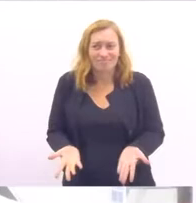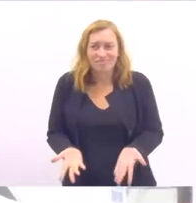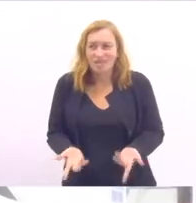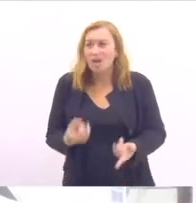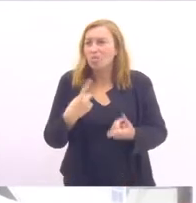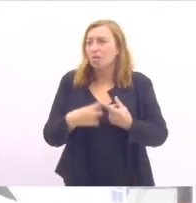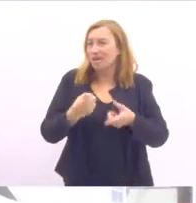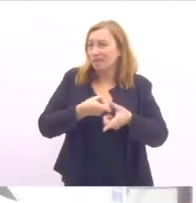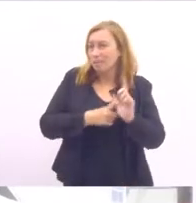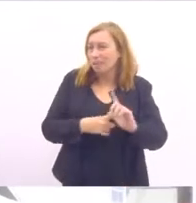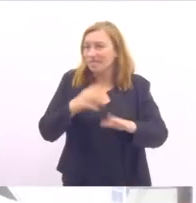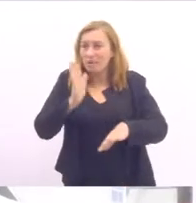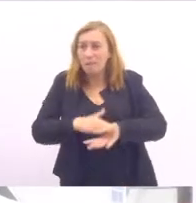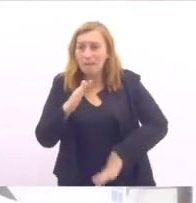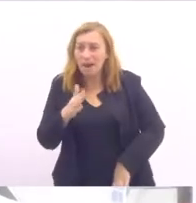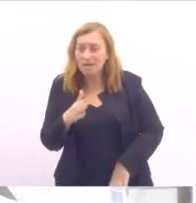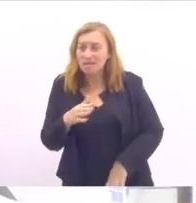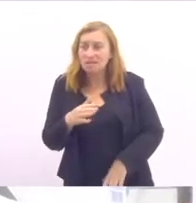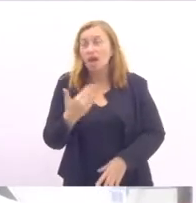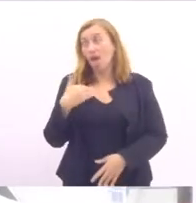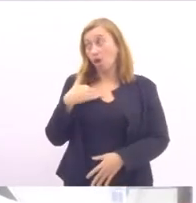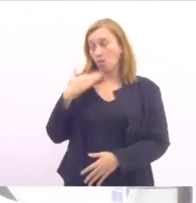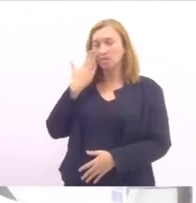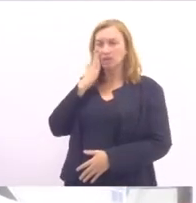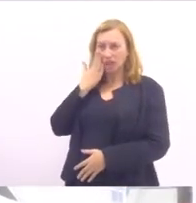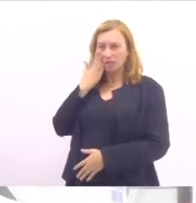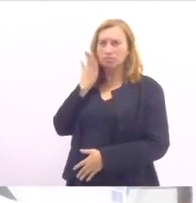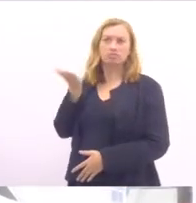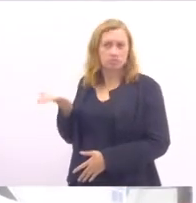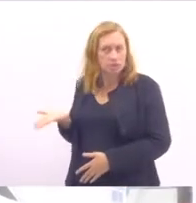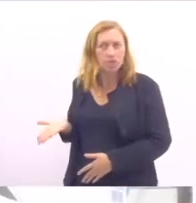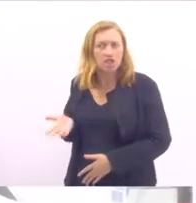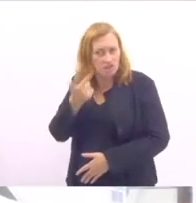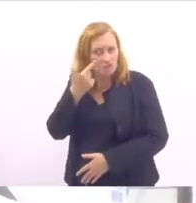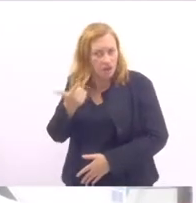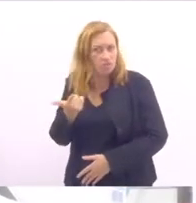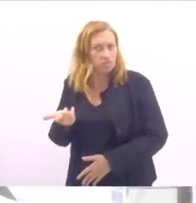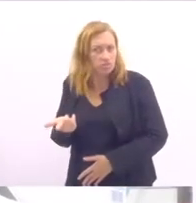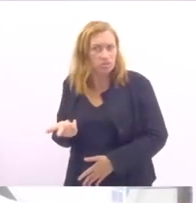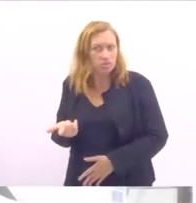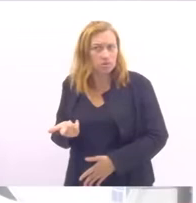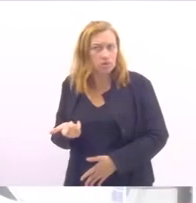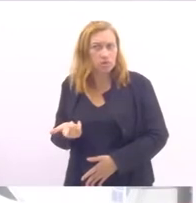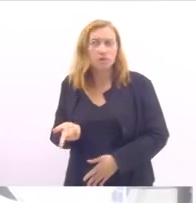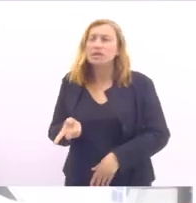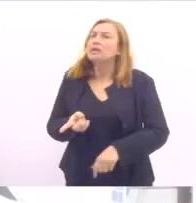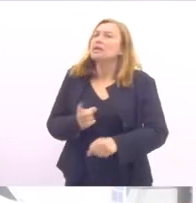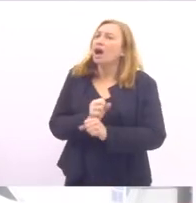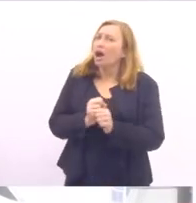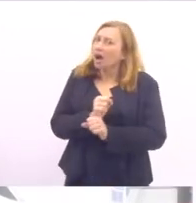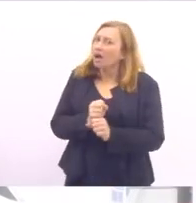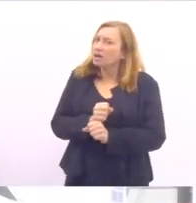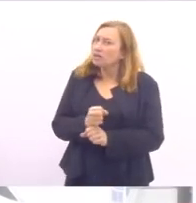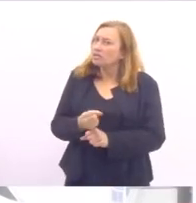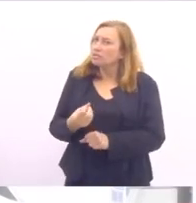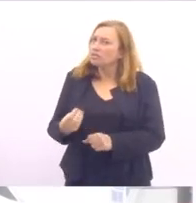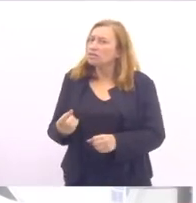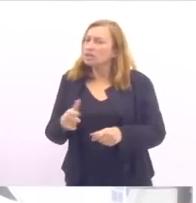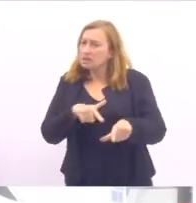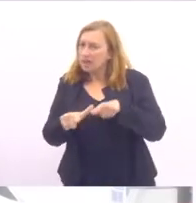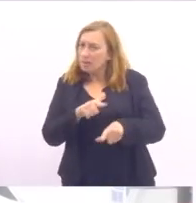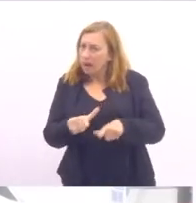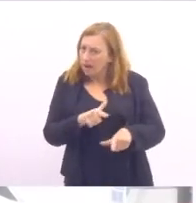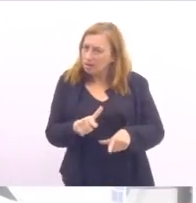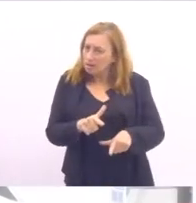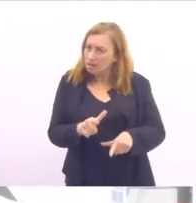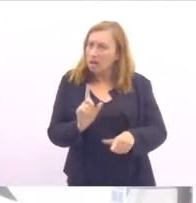que depende mais, eu entendo isso, e vejam, eu estou há algum tempo nessa história. Não só fiz a